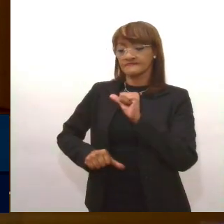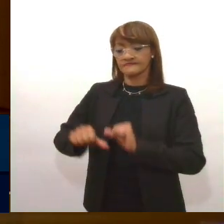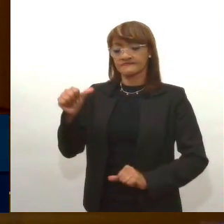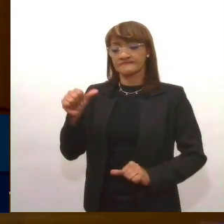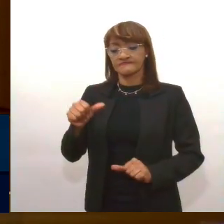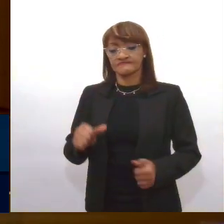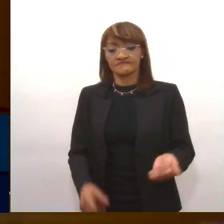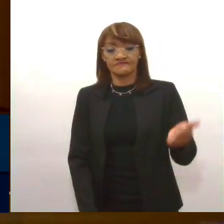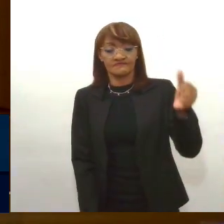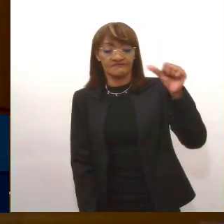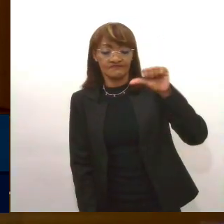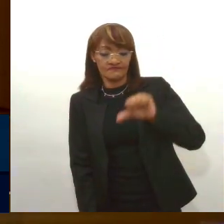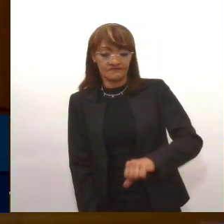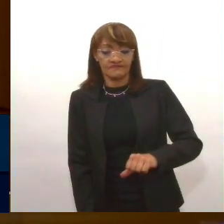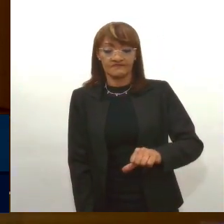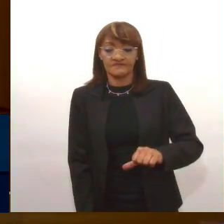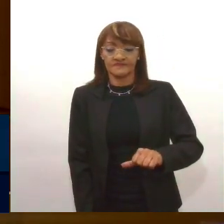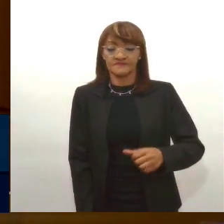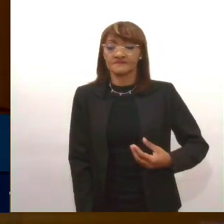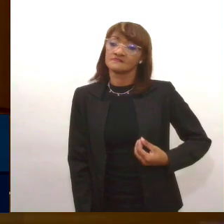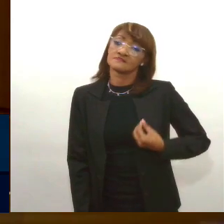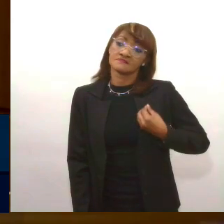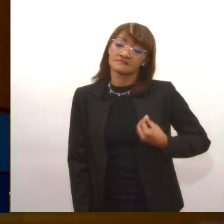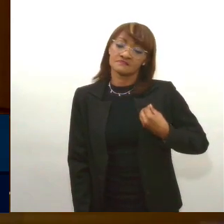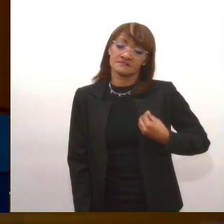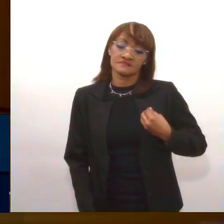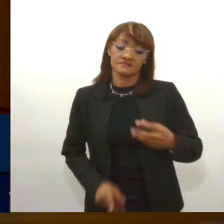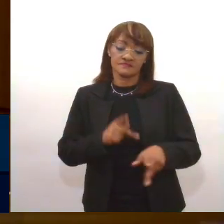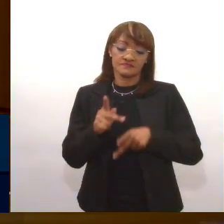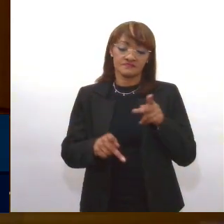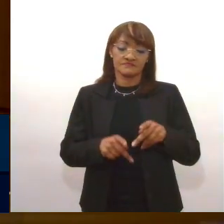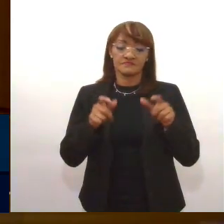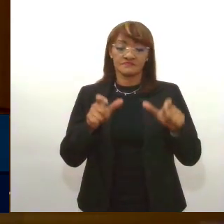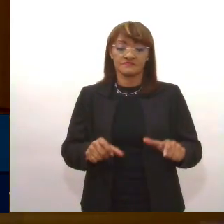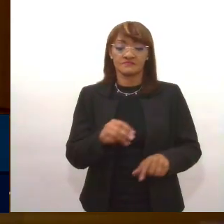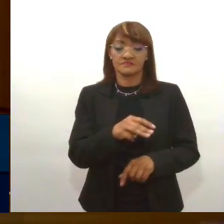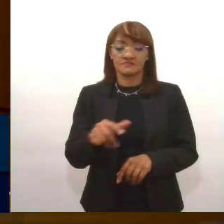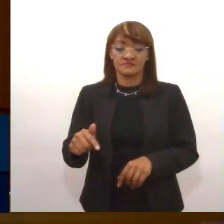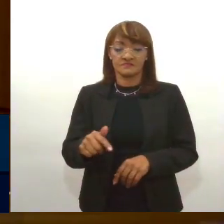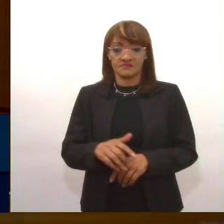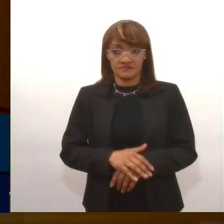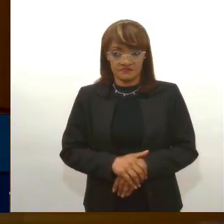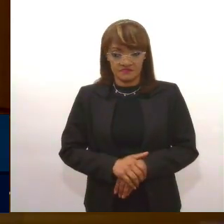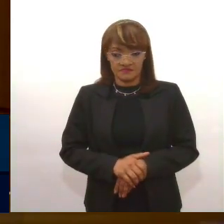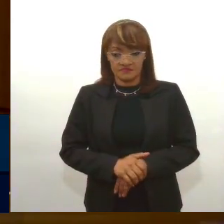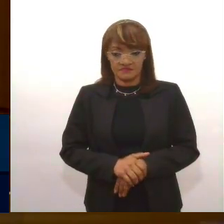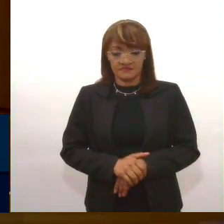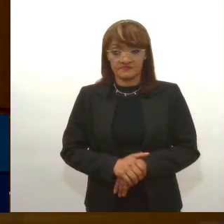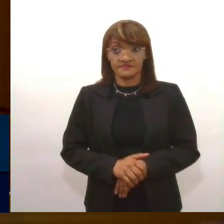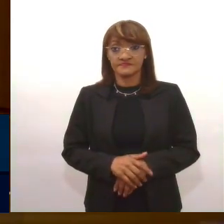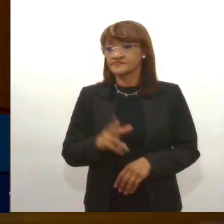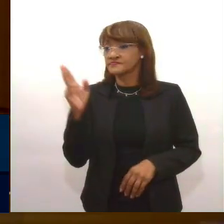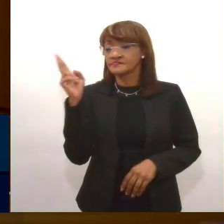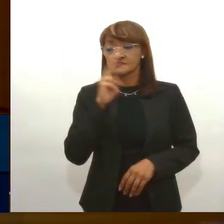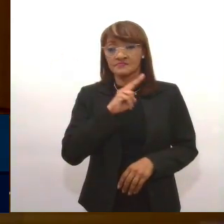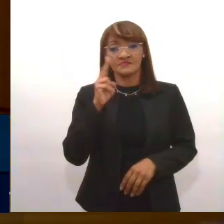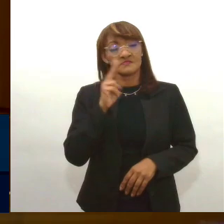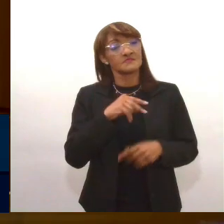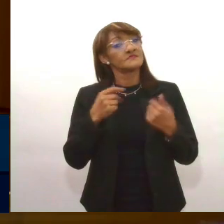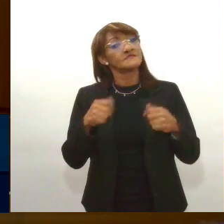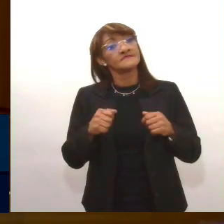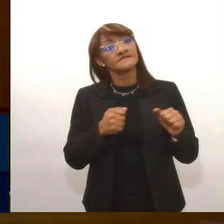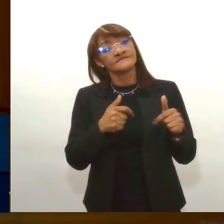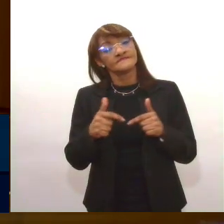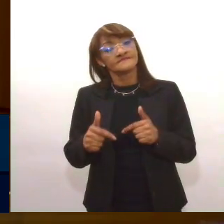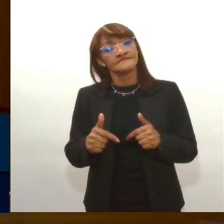zona de expansão de Aracaju é preciso fazer algo urgente e a nossa mandata vai junto com a população